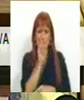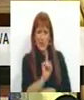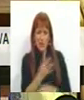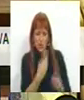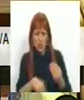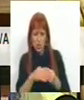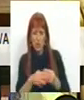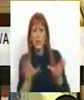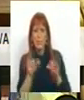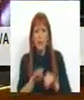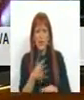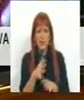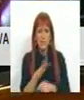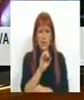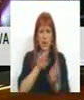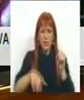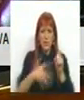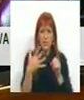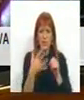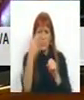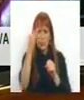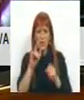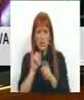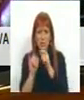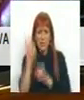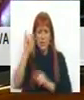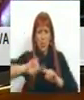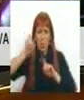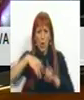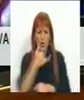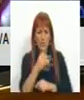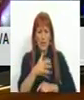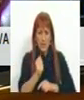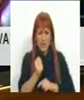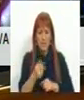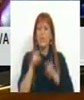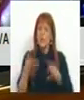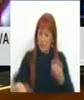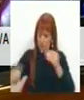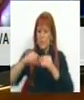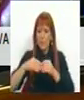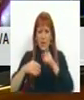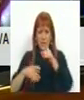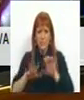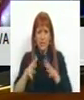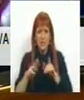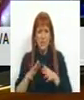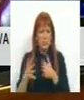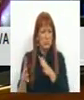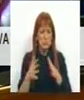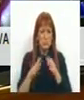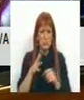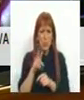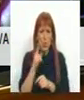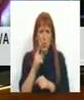isto juntarmos cerca de 0,5% de inflação anual do ano 2015 e ainda mais, cerca pouco mais